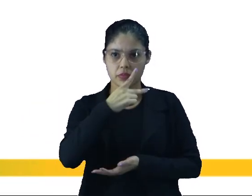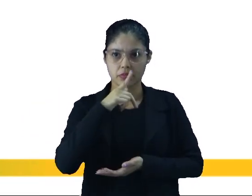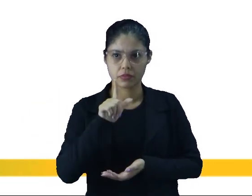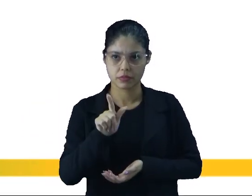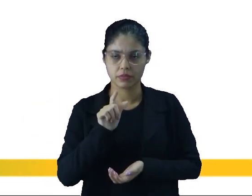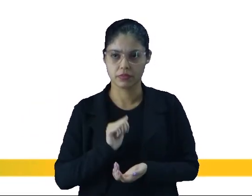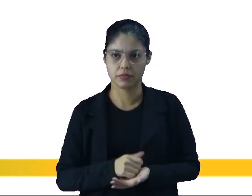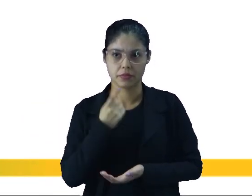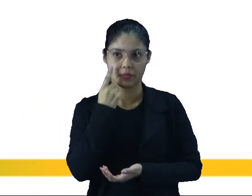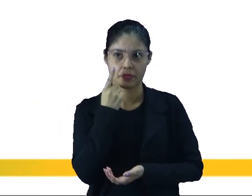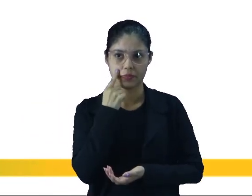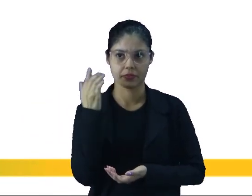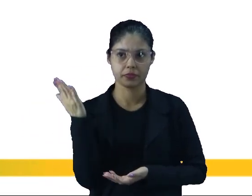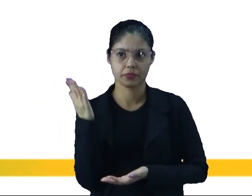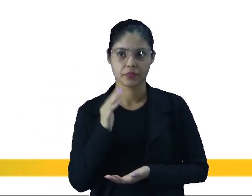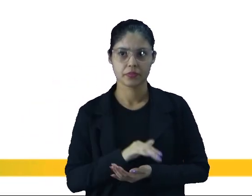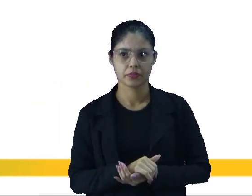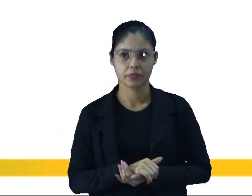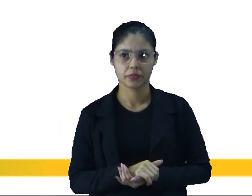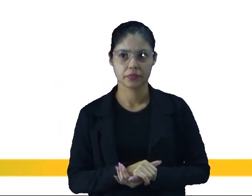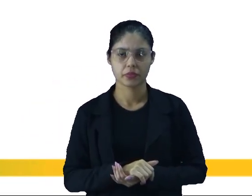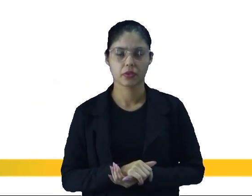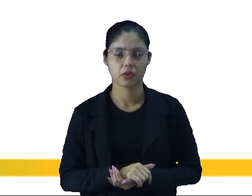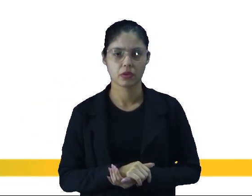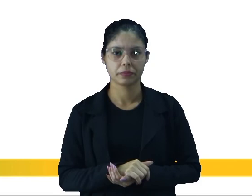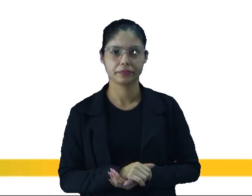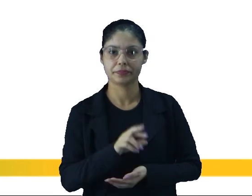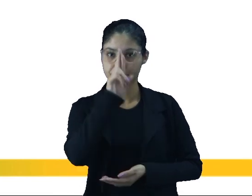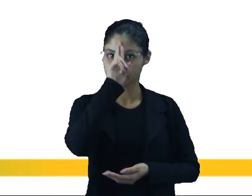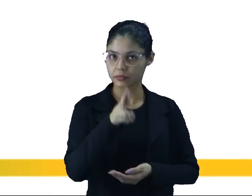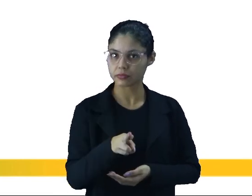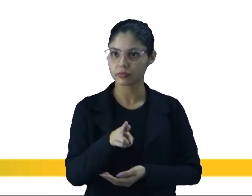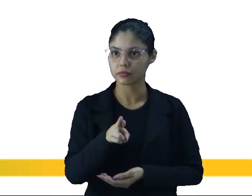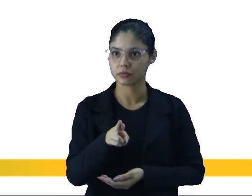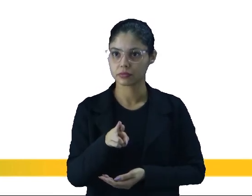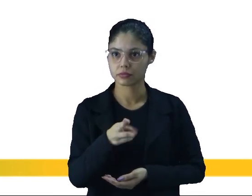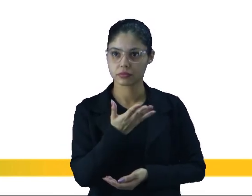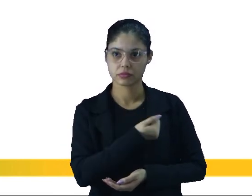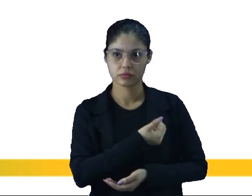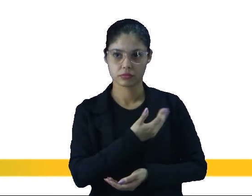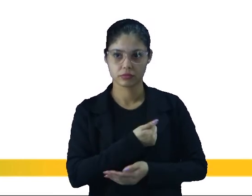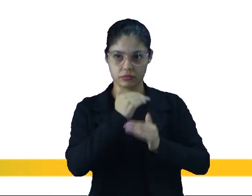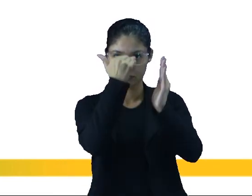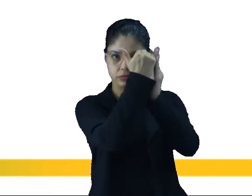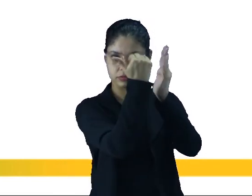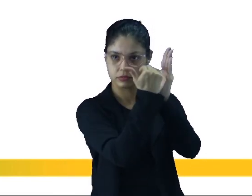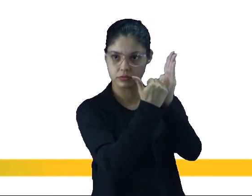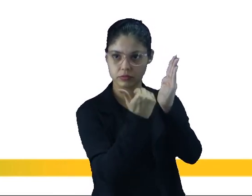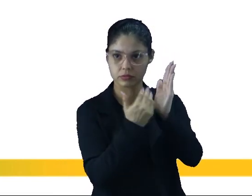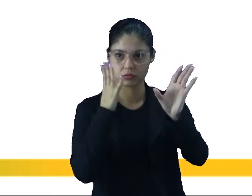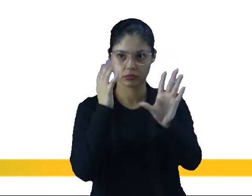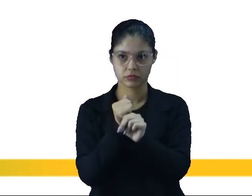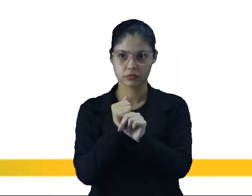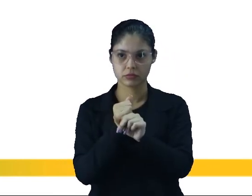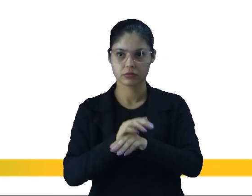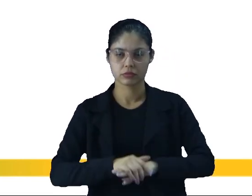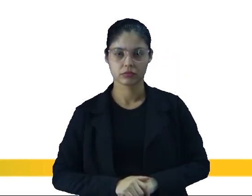PG, olha bem, pessoal. Está aqui a PG. A razão da PG é igual ao número de etapas. Está aqui a